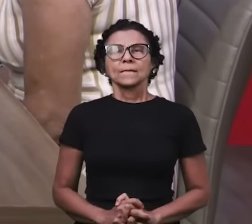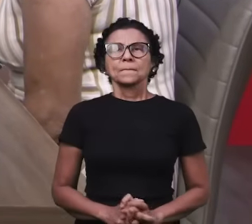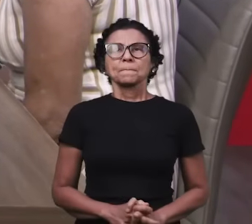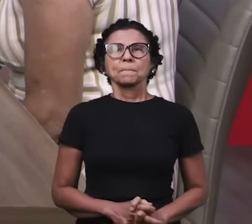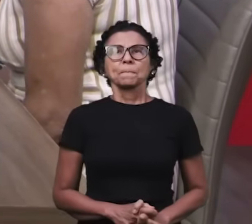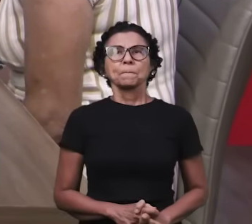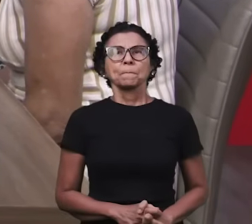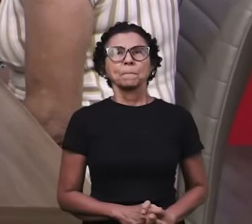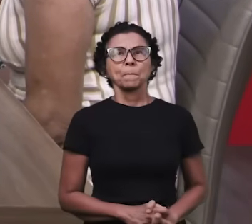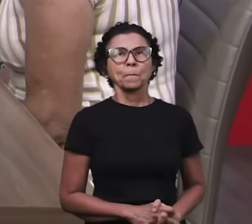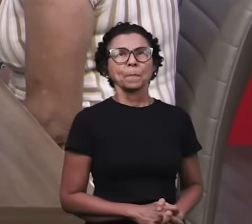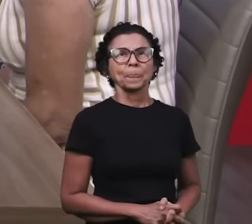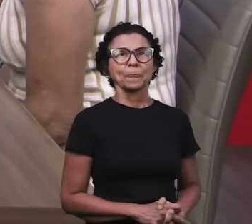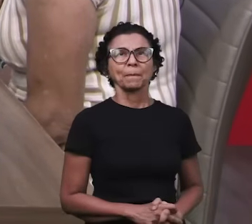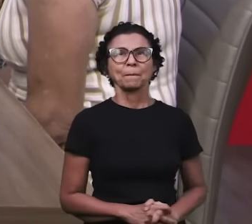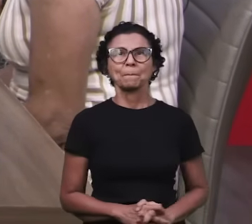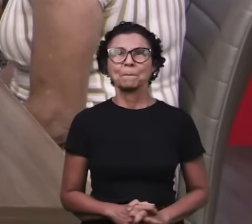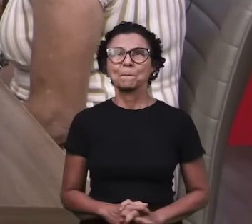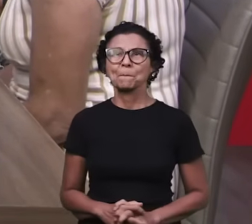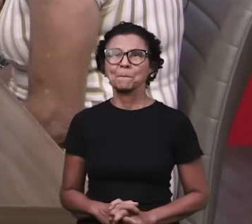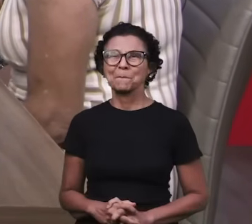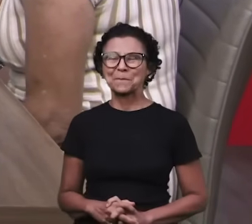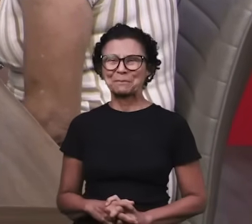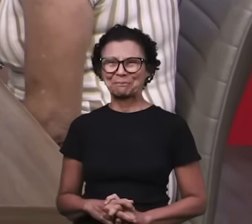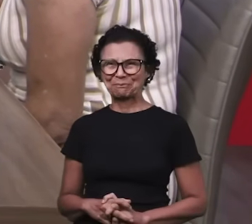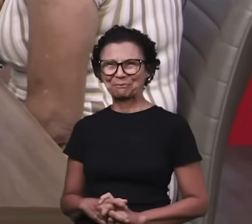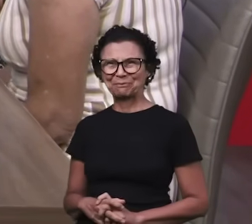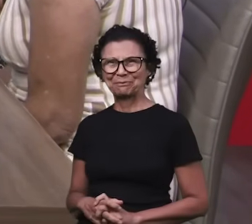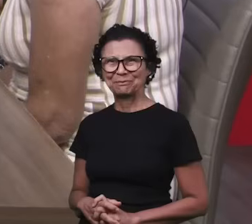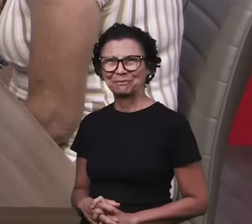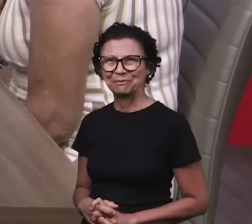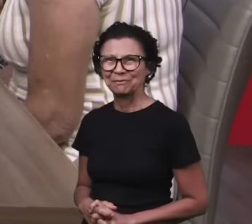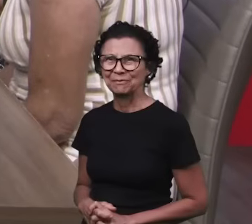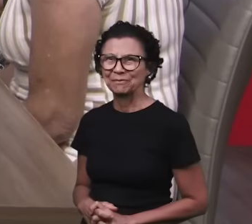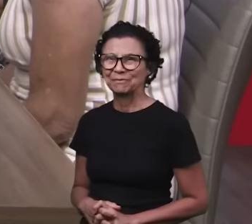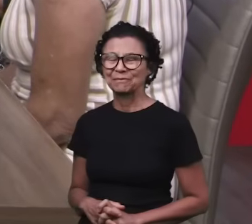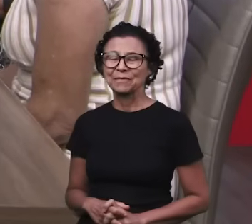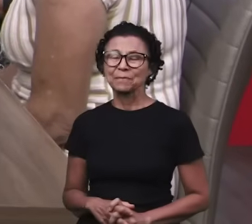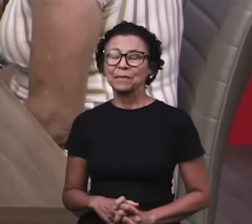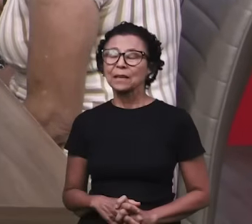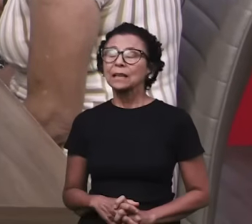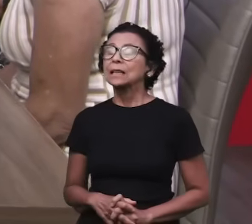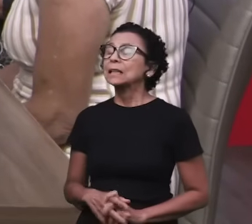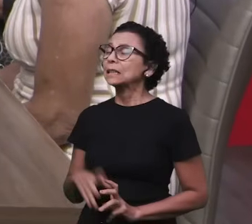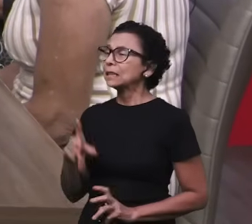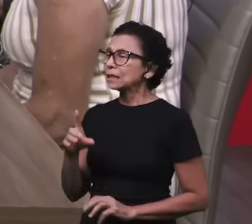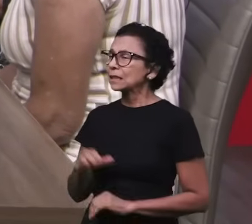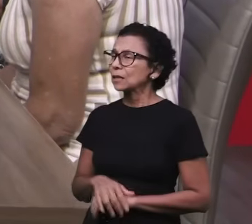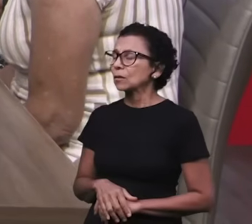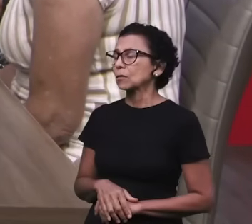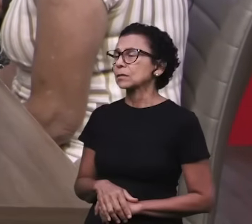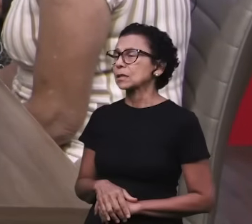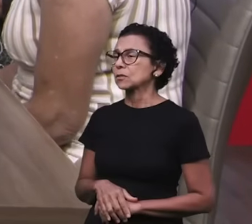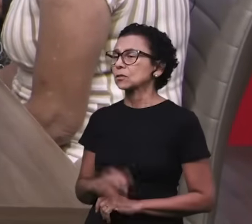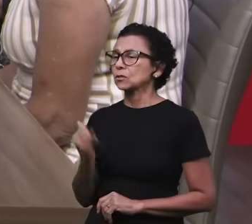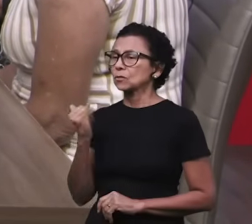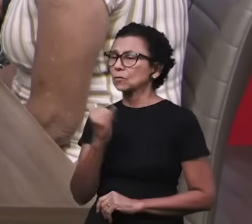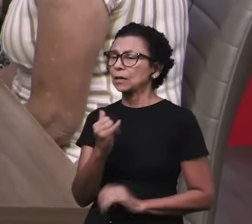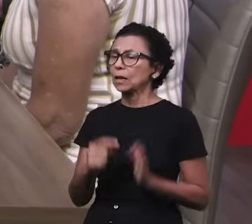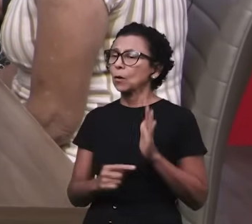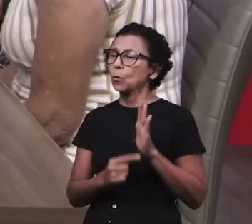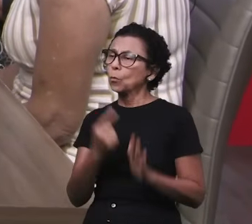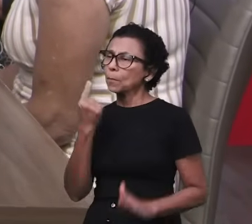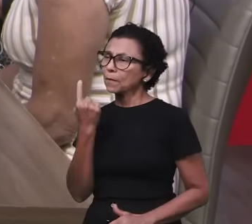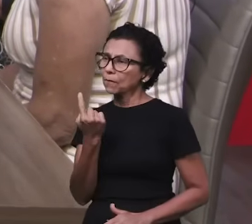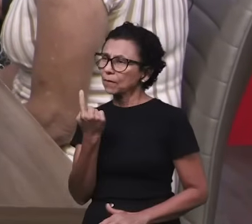uma vez e eles obedecem? Falar uma vez com amor e está tudo resolvido? Nossa, ou precisa repetir?